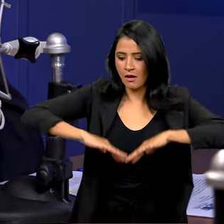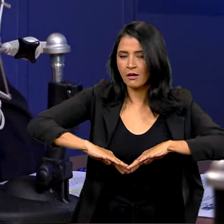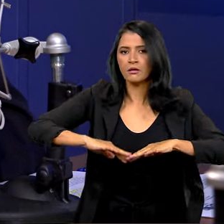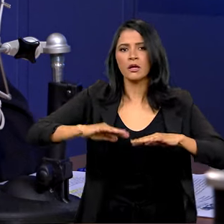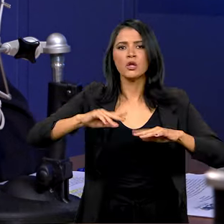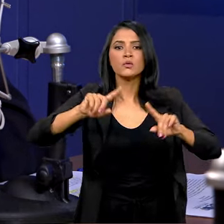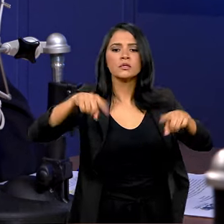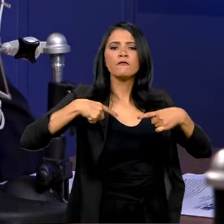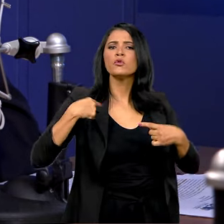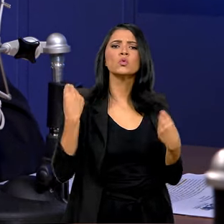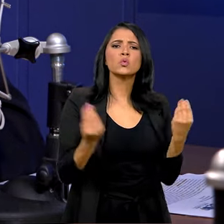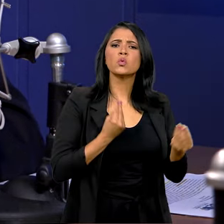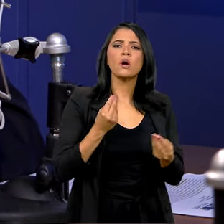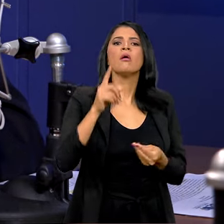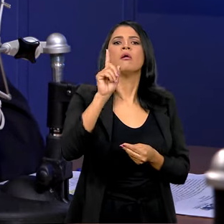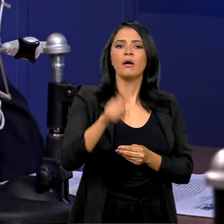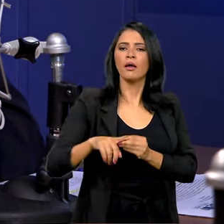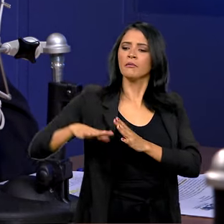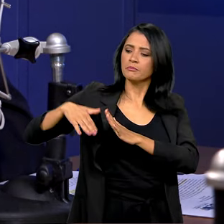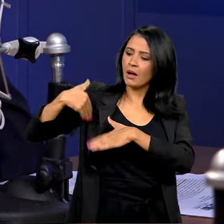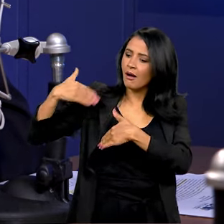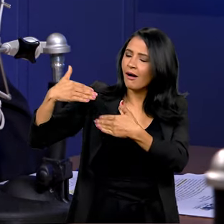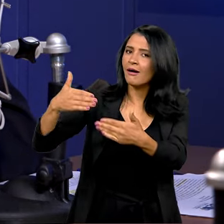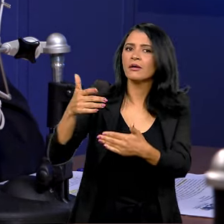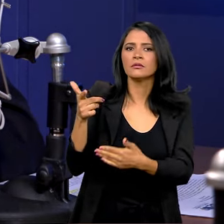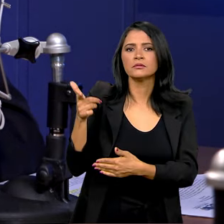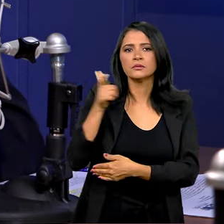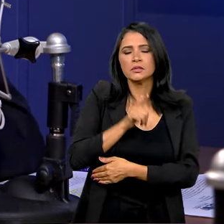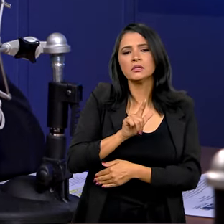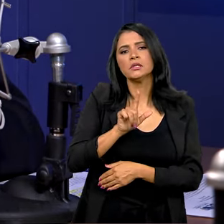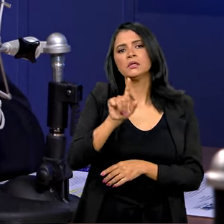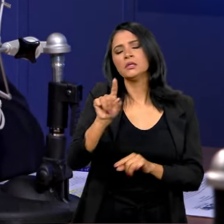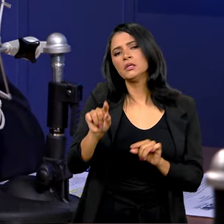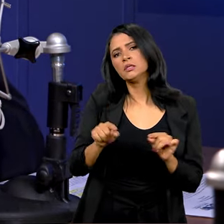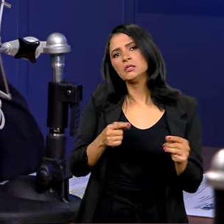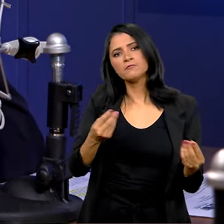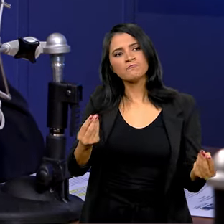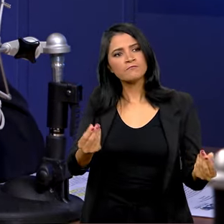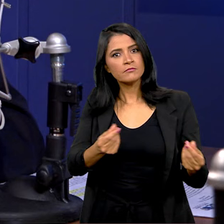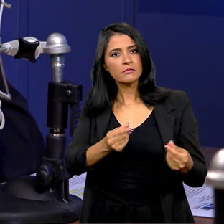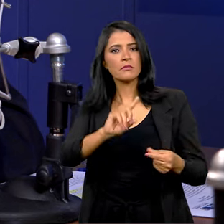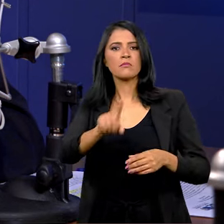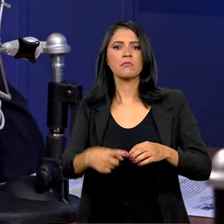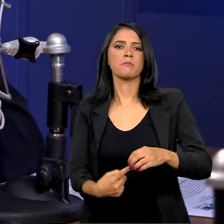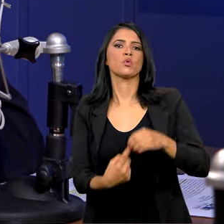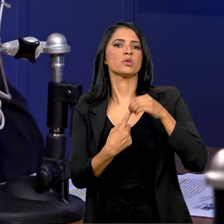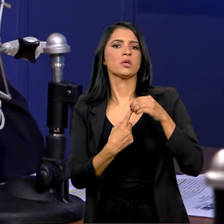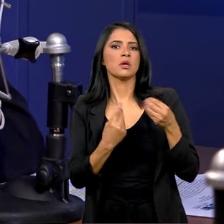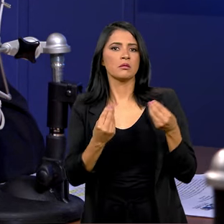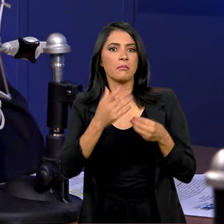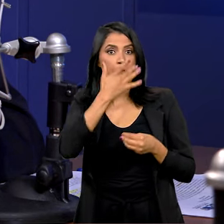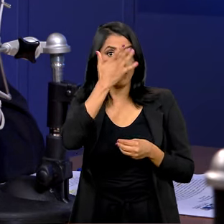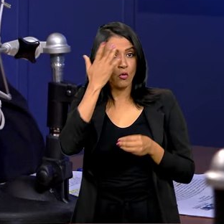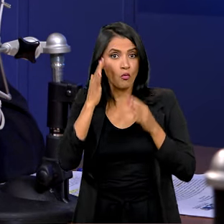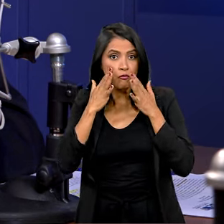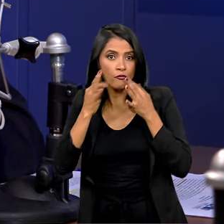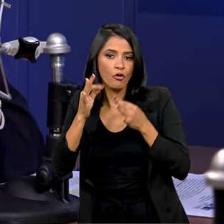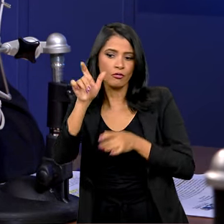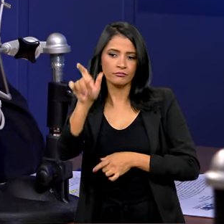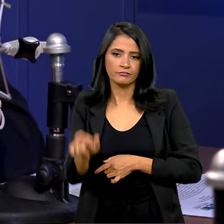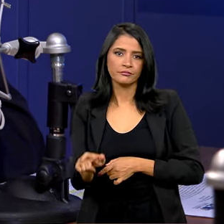social é fazer esse Progresso eh priorizando as